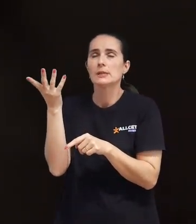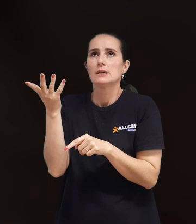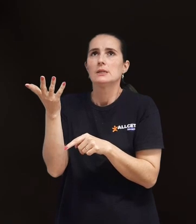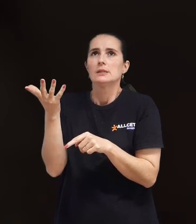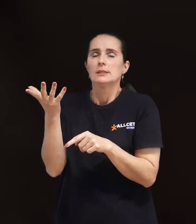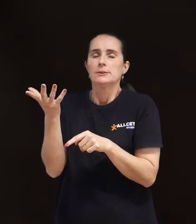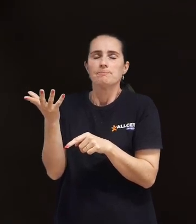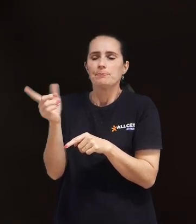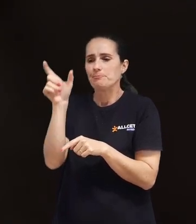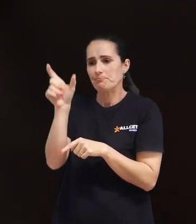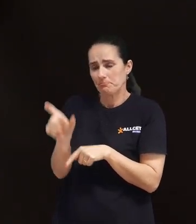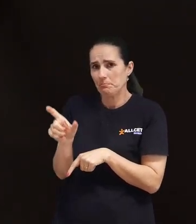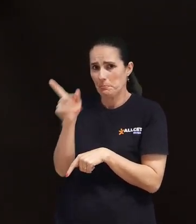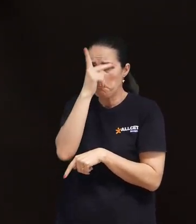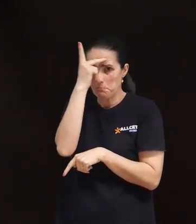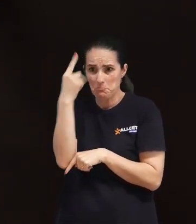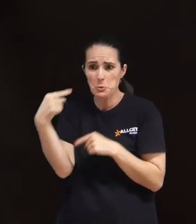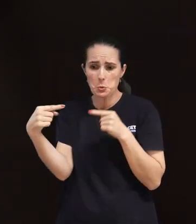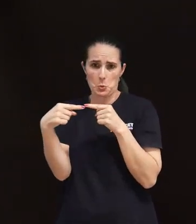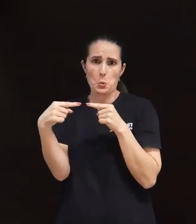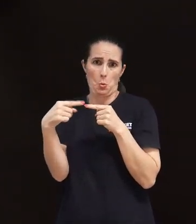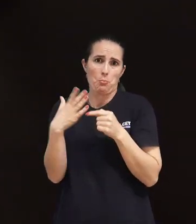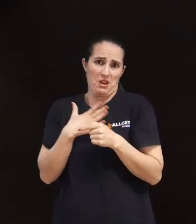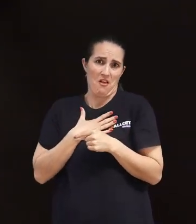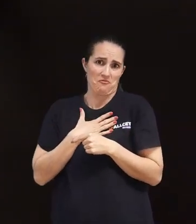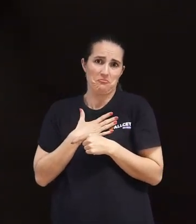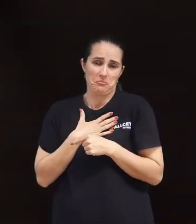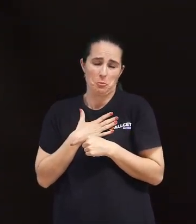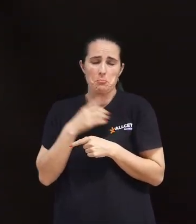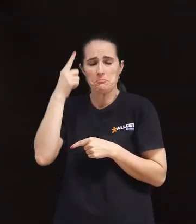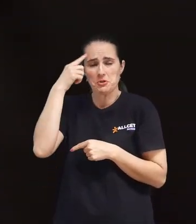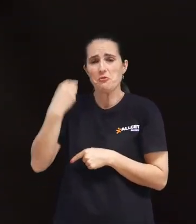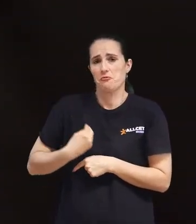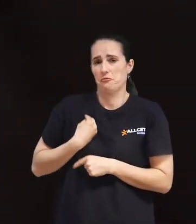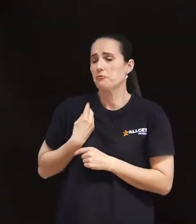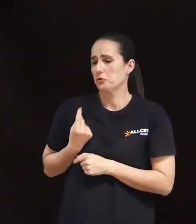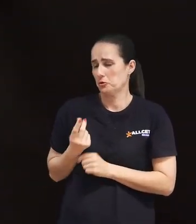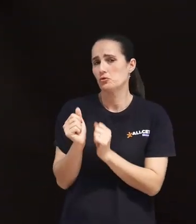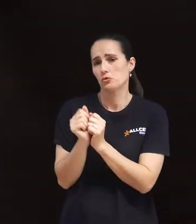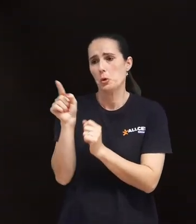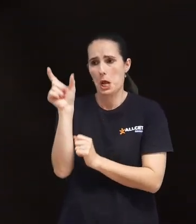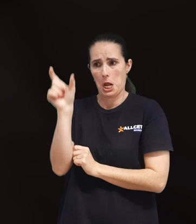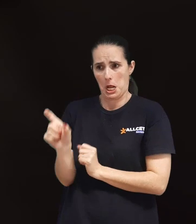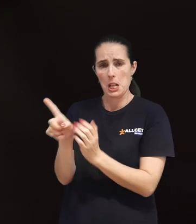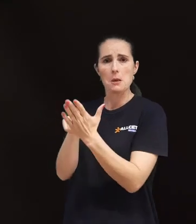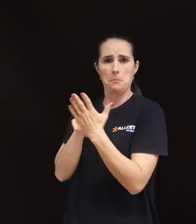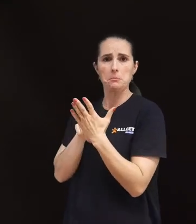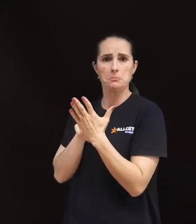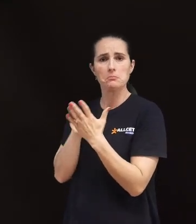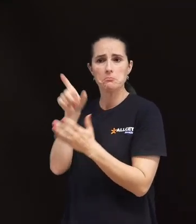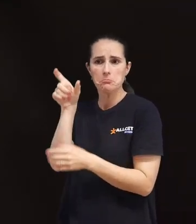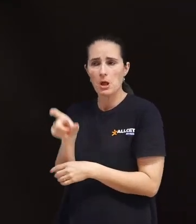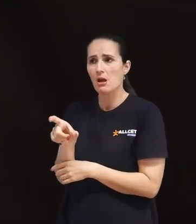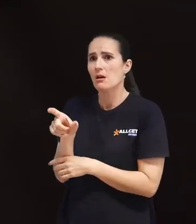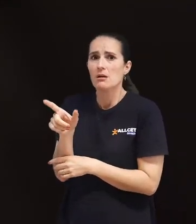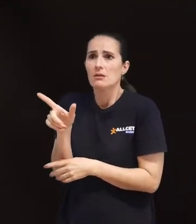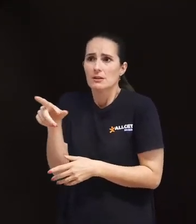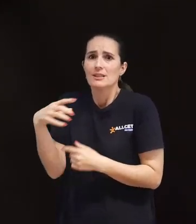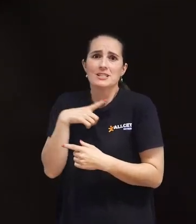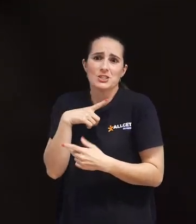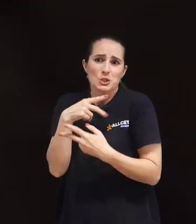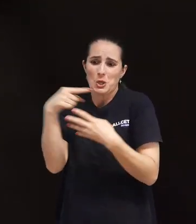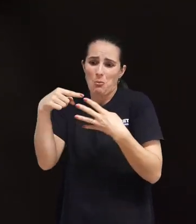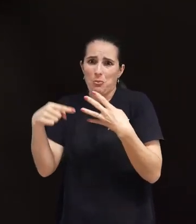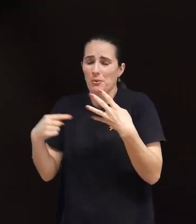ele conseguiu, né, me conquistar e me fazer acreditar muito nele, acreditar muito no que ele tinha para... Então, assim, quando ele começou a